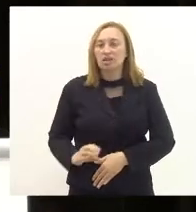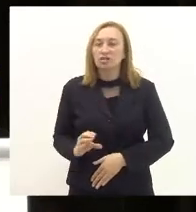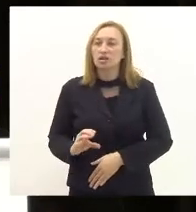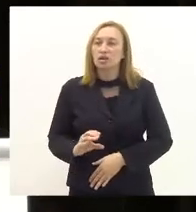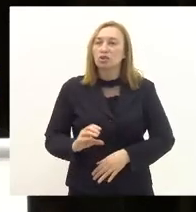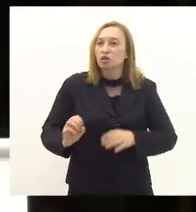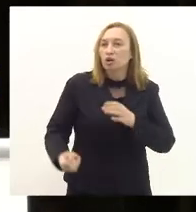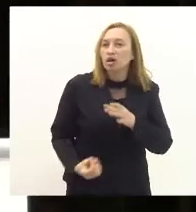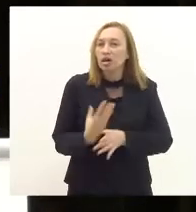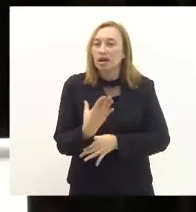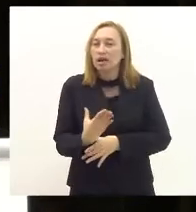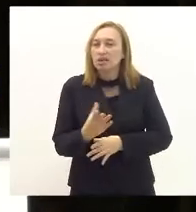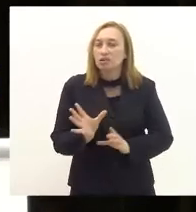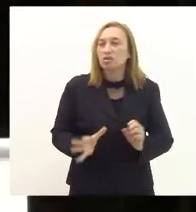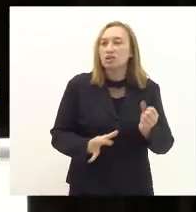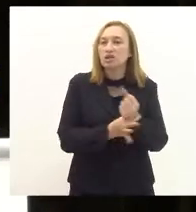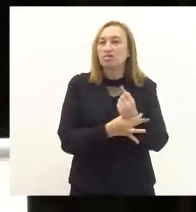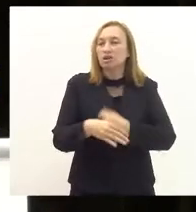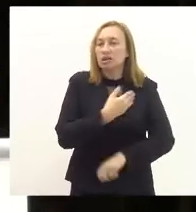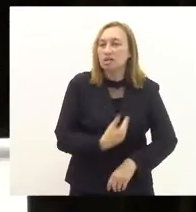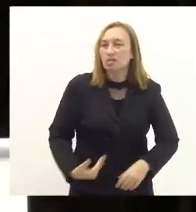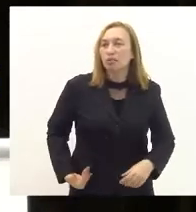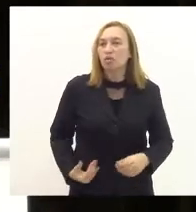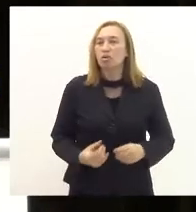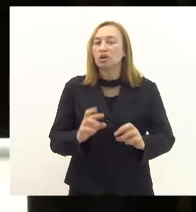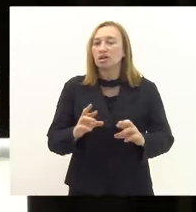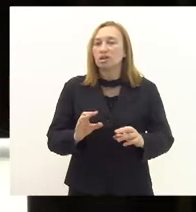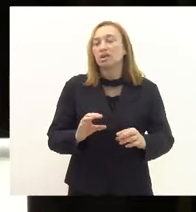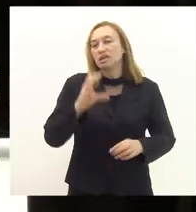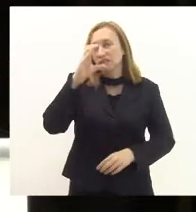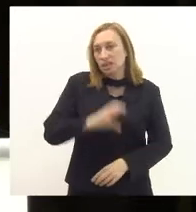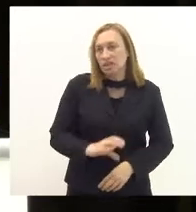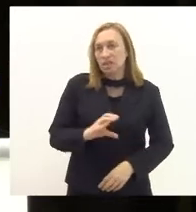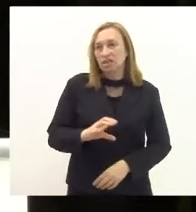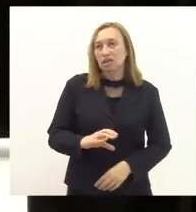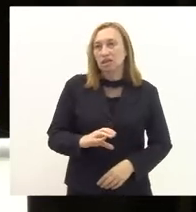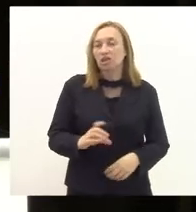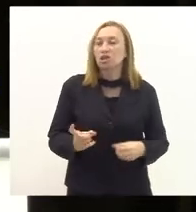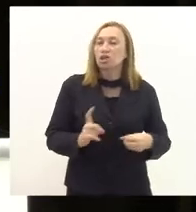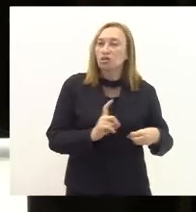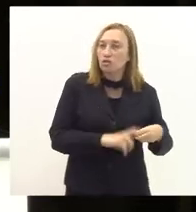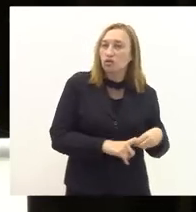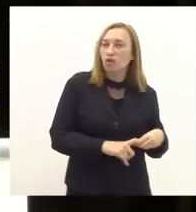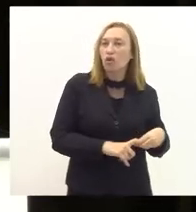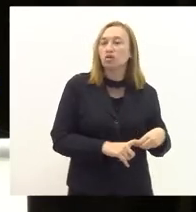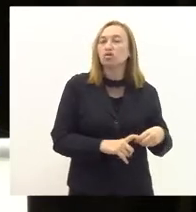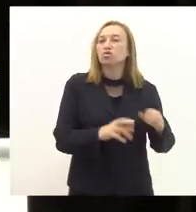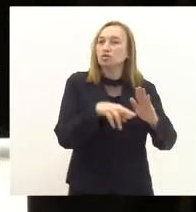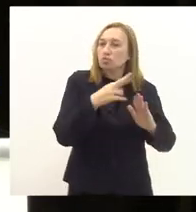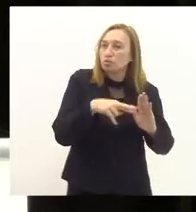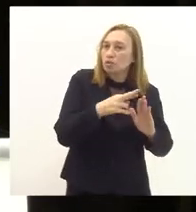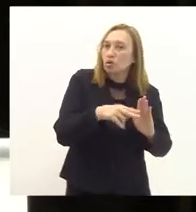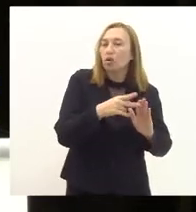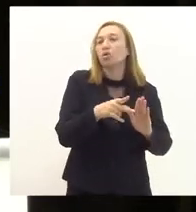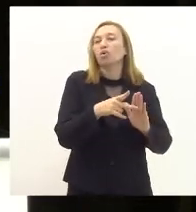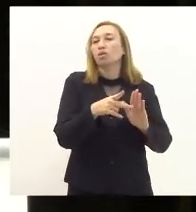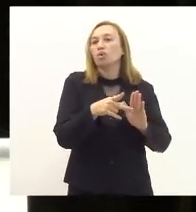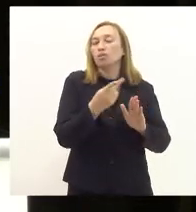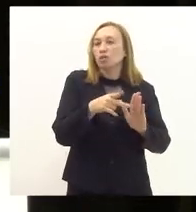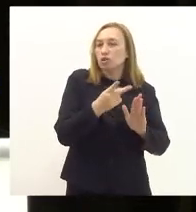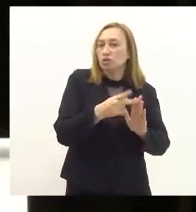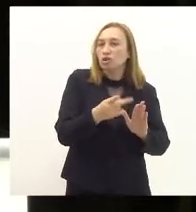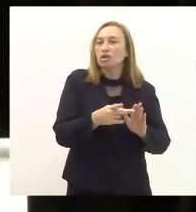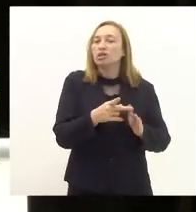uma construção de uma segurança pública com cidadania, que retome os protocolos, retome